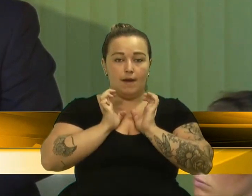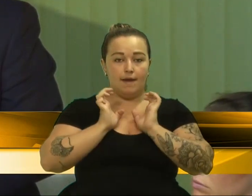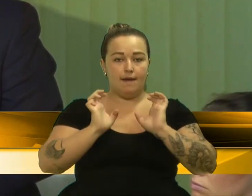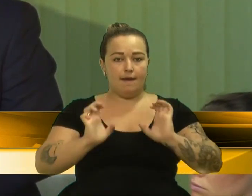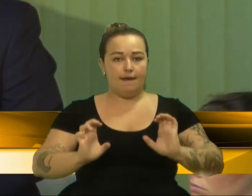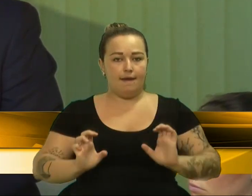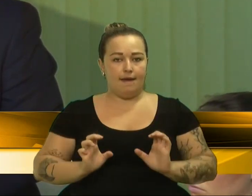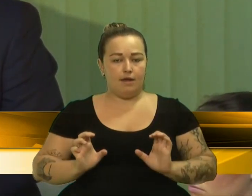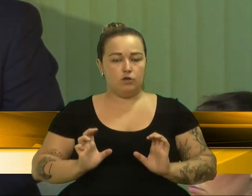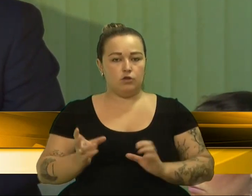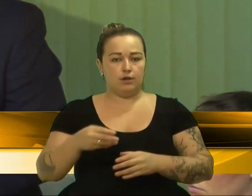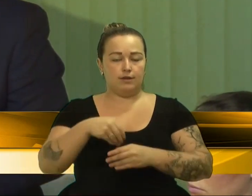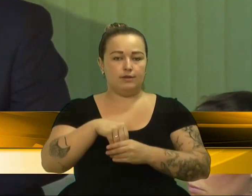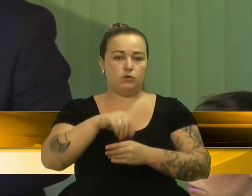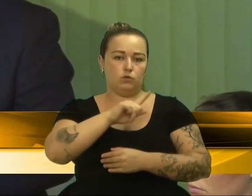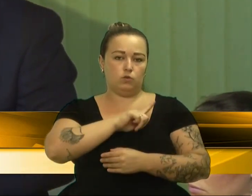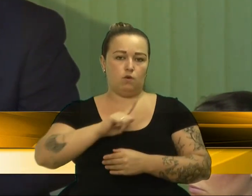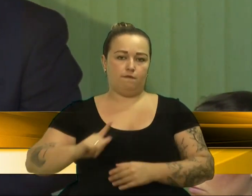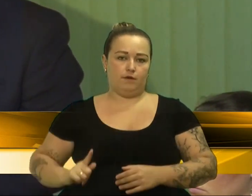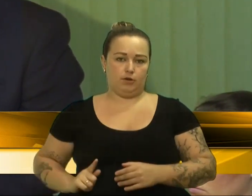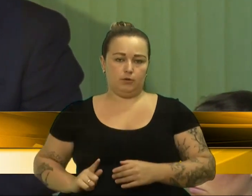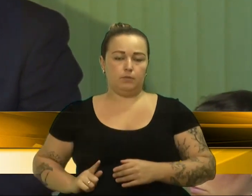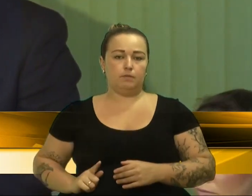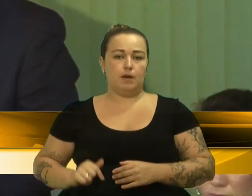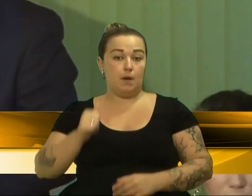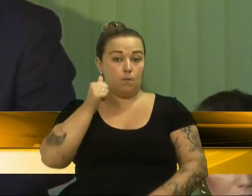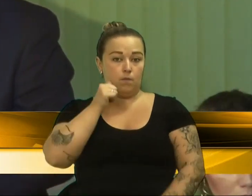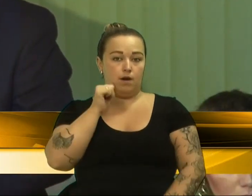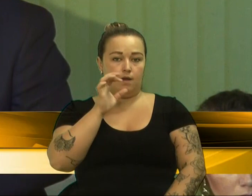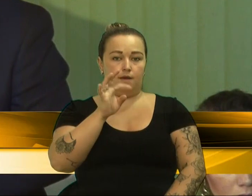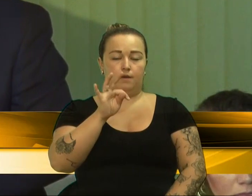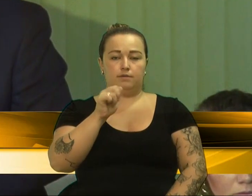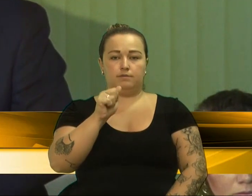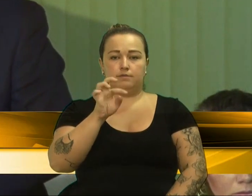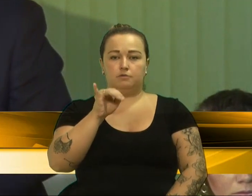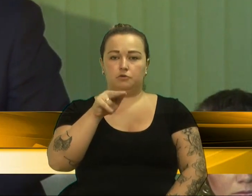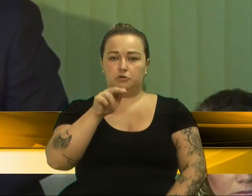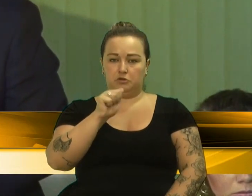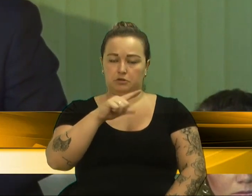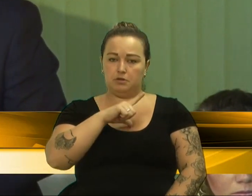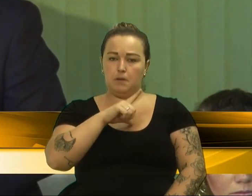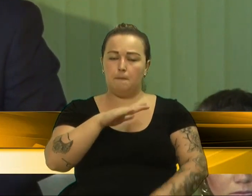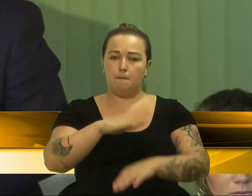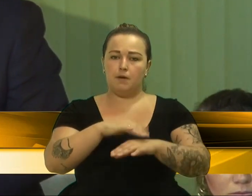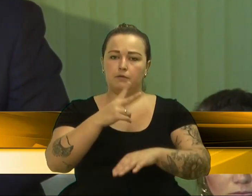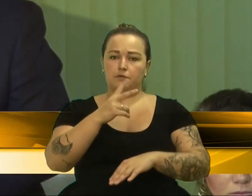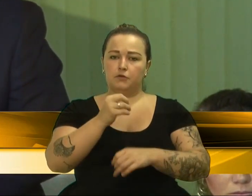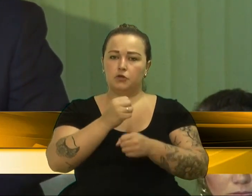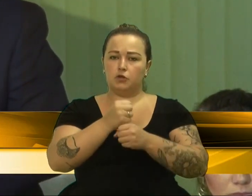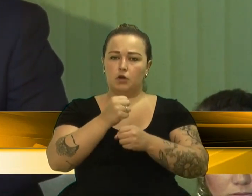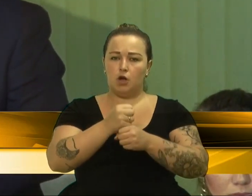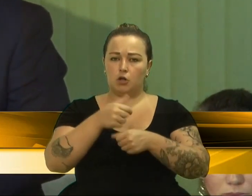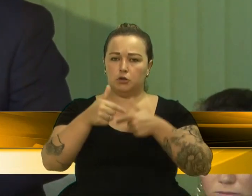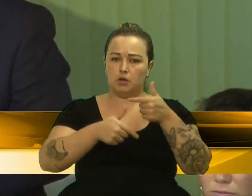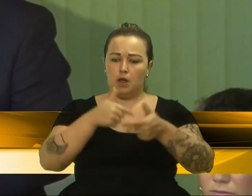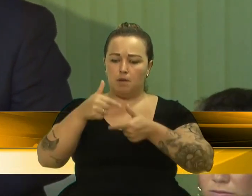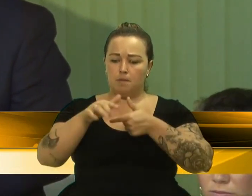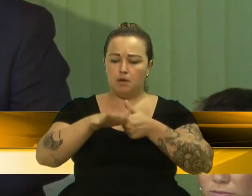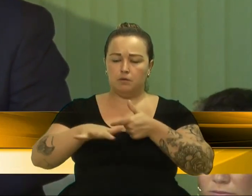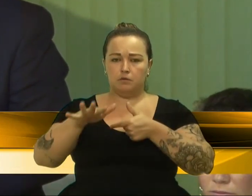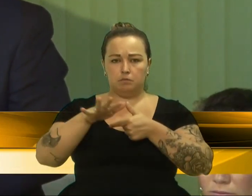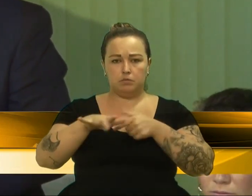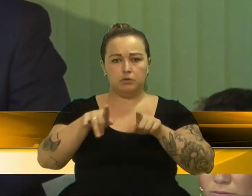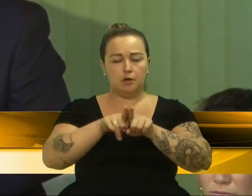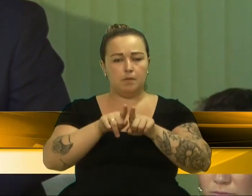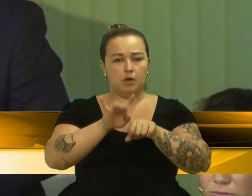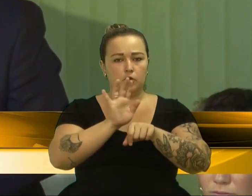de Previdência Complementar. A Tatiana tem mais de 20 anos de atuação nessa área. Ela auxiliou também na formulação de um